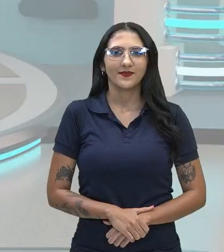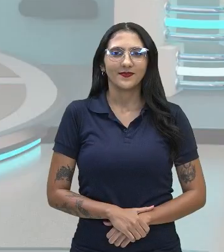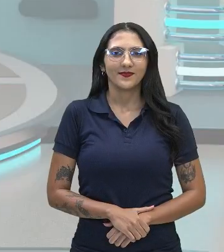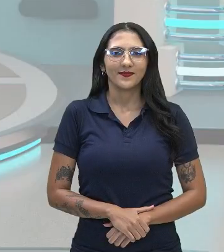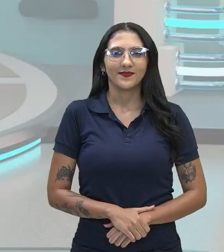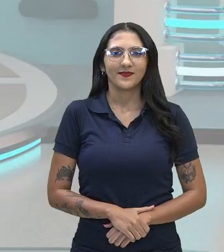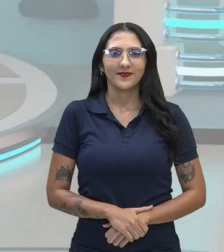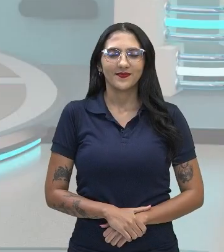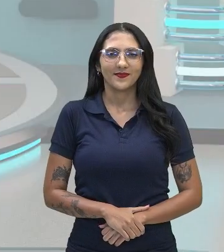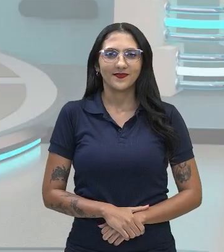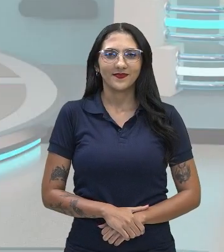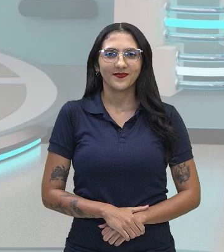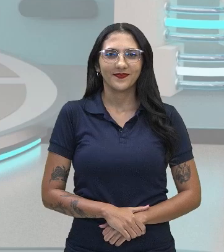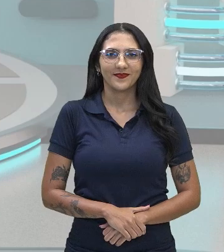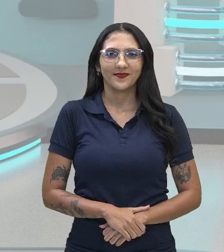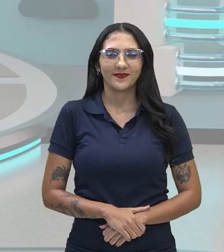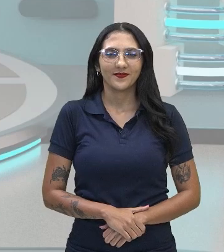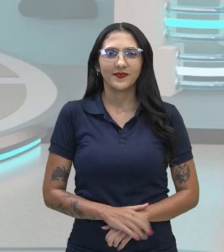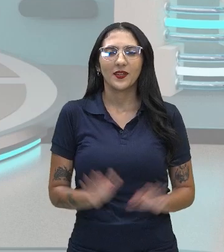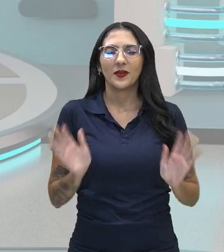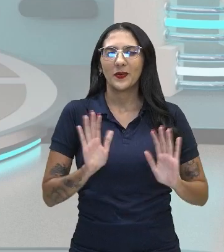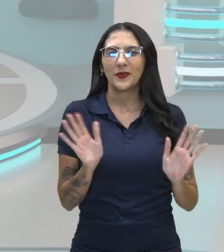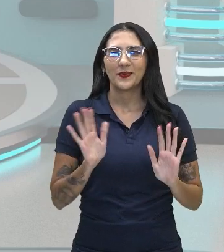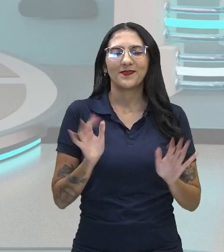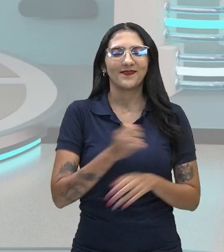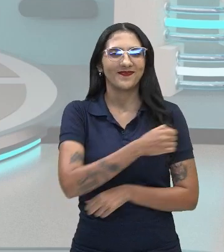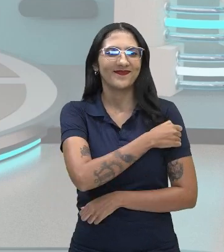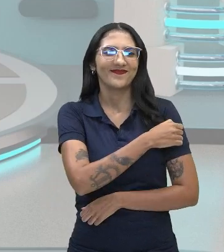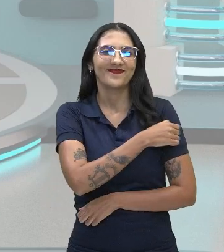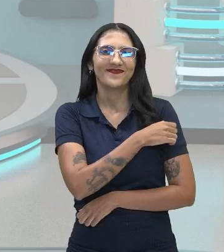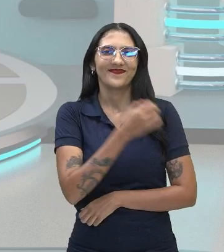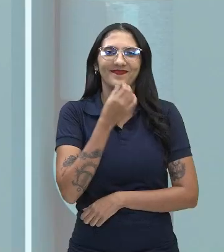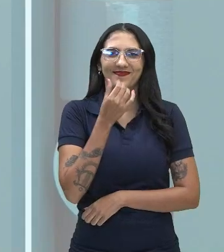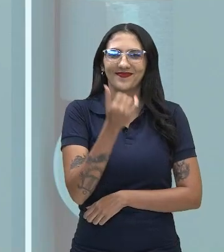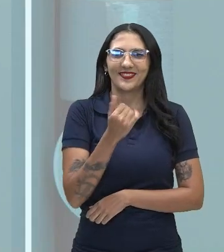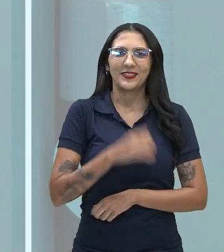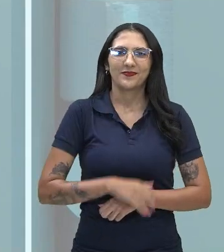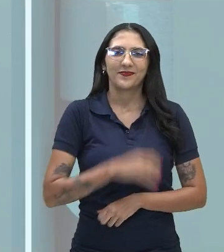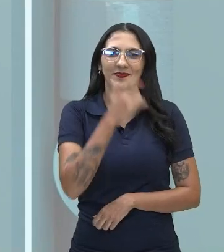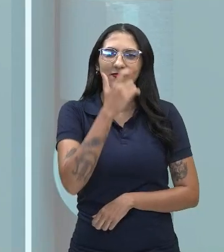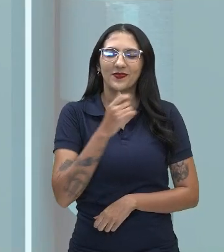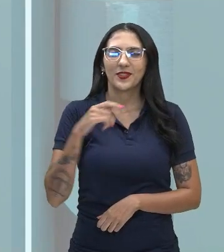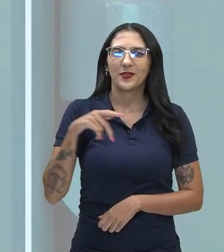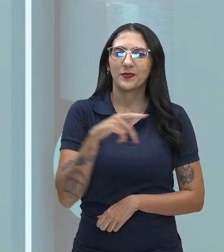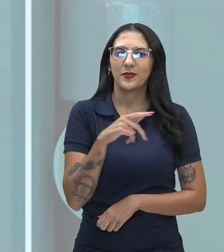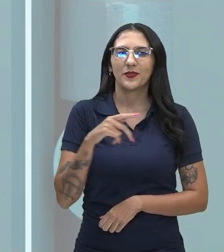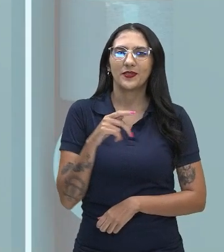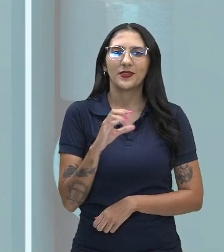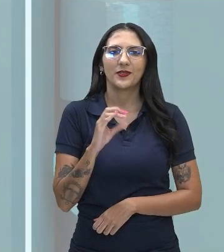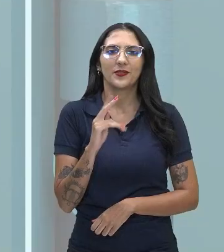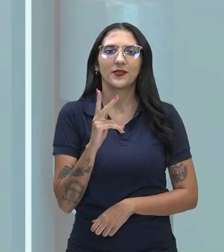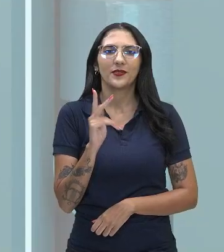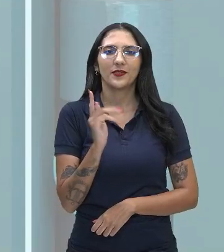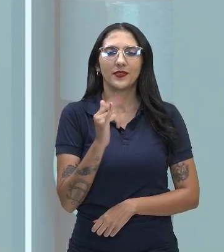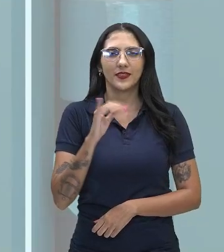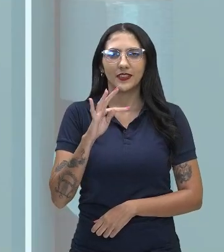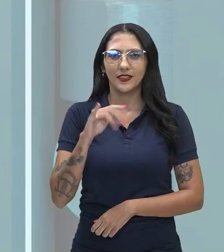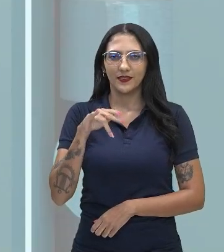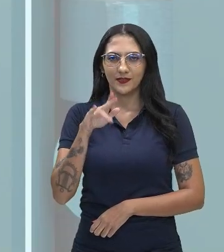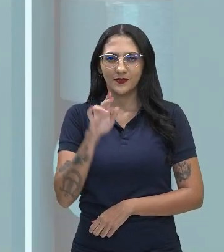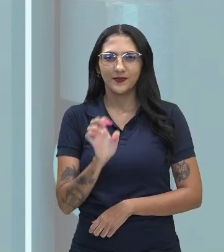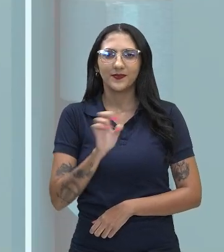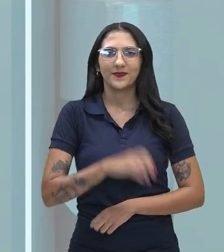Hey guys, how are ya? Oi pessoal, como é que vocês estão? Eu sou a professora Cristiane